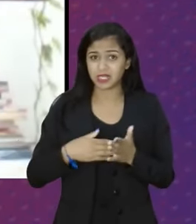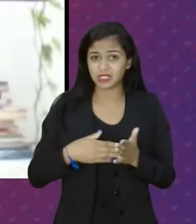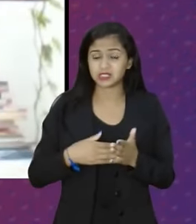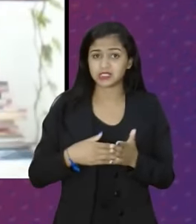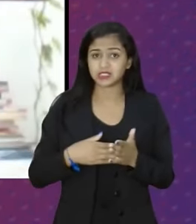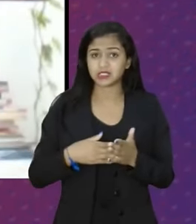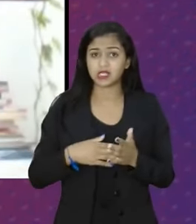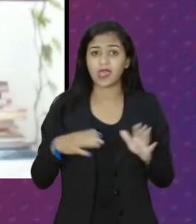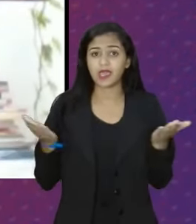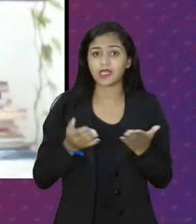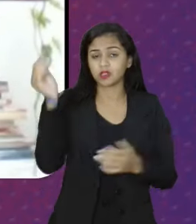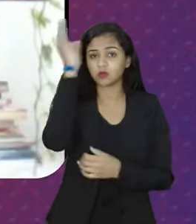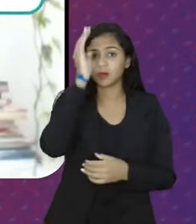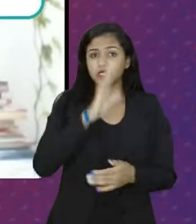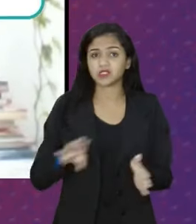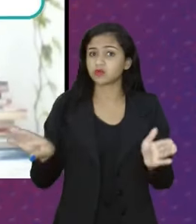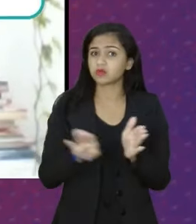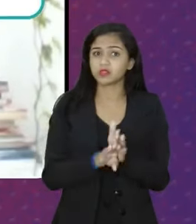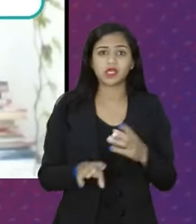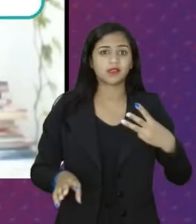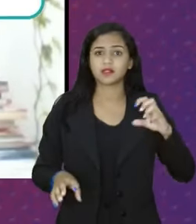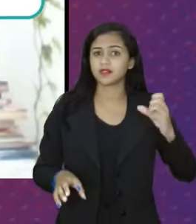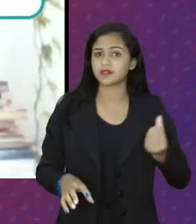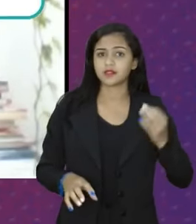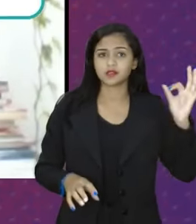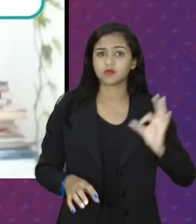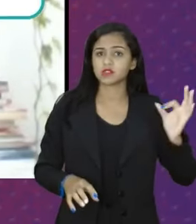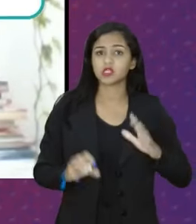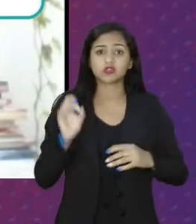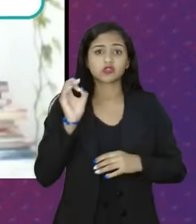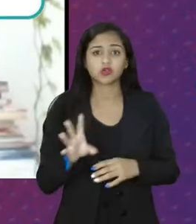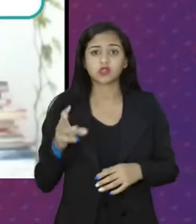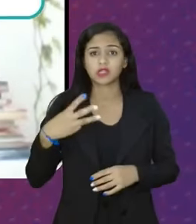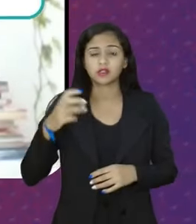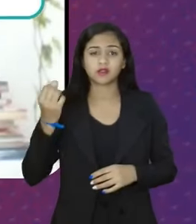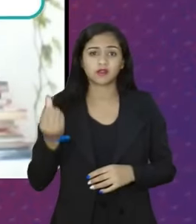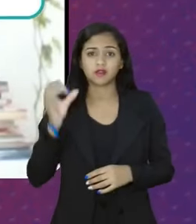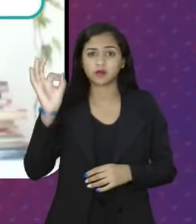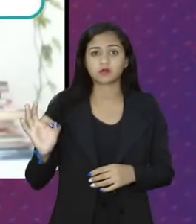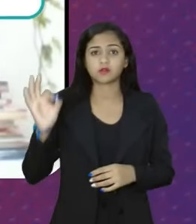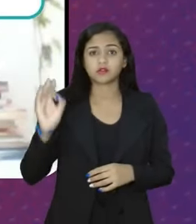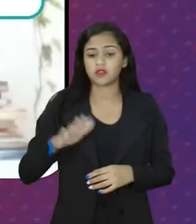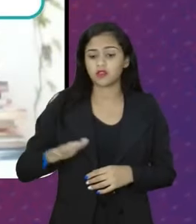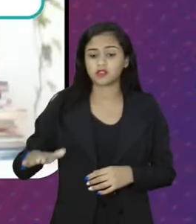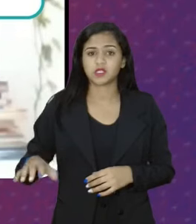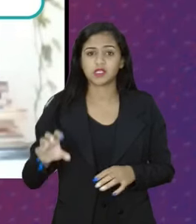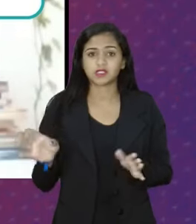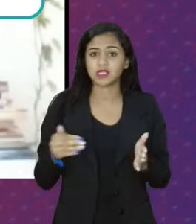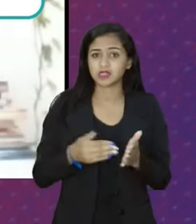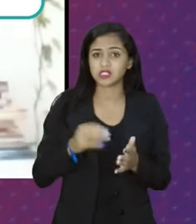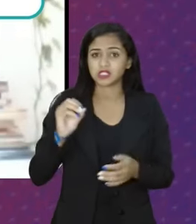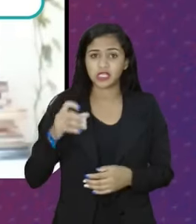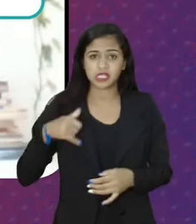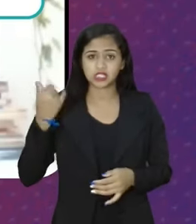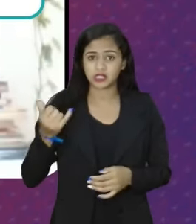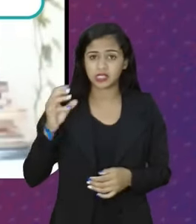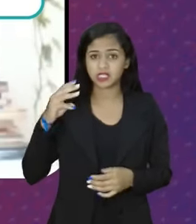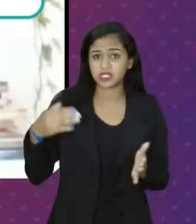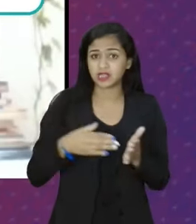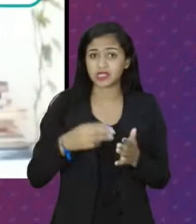que não chega a 36%. Então, apenas 36% das crianças de 0 a 3 anos têm acesso